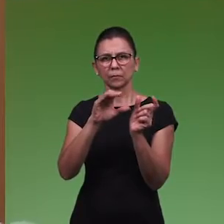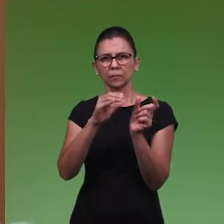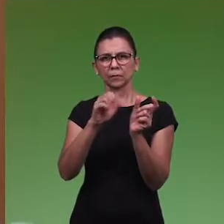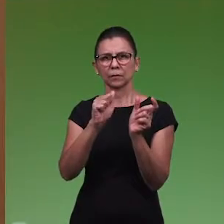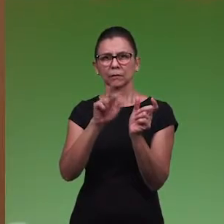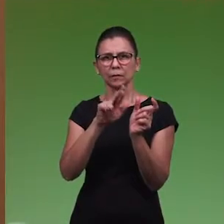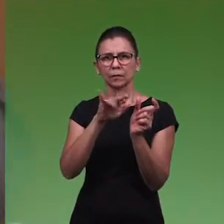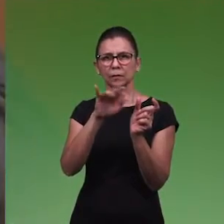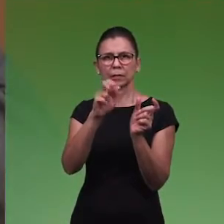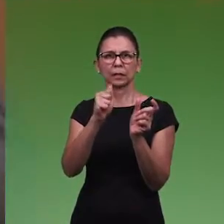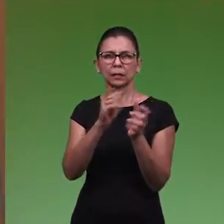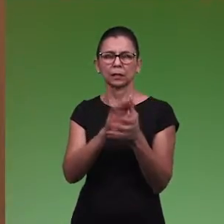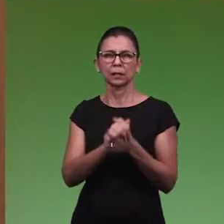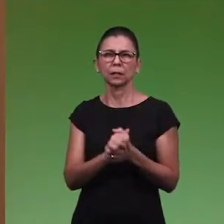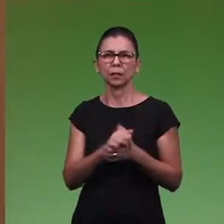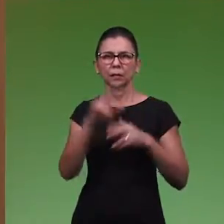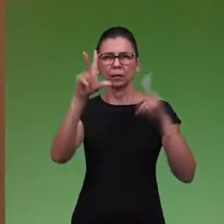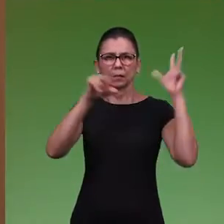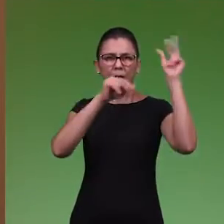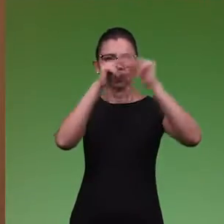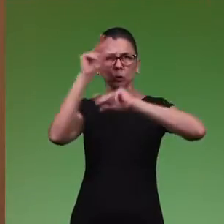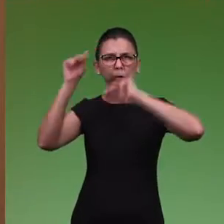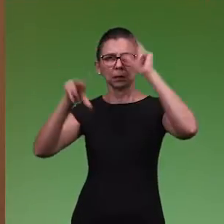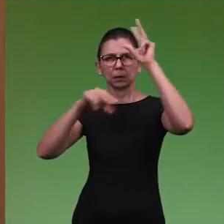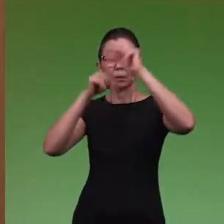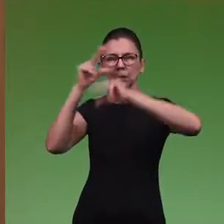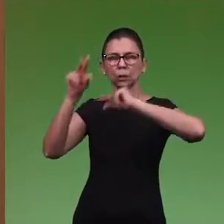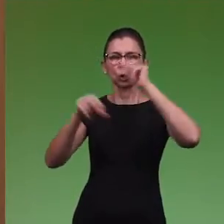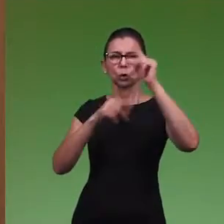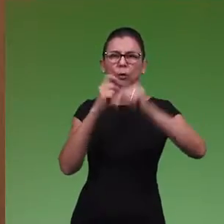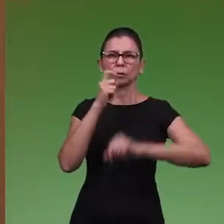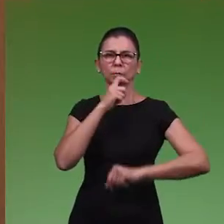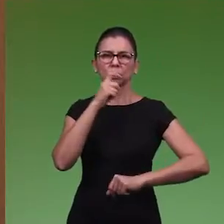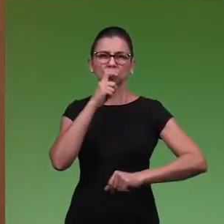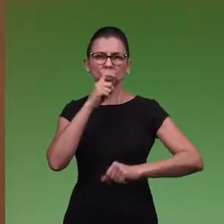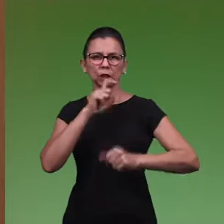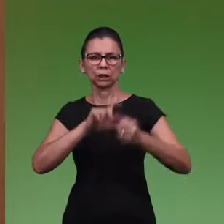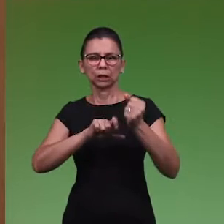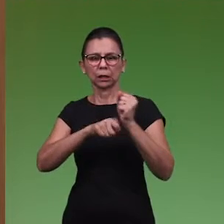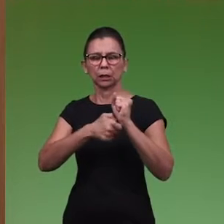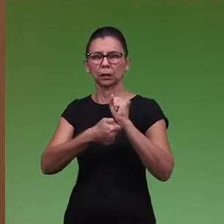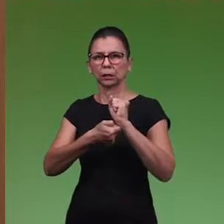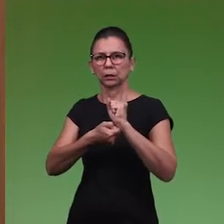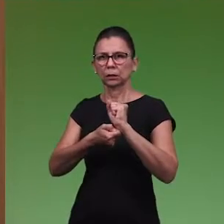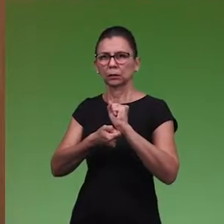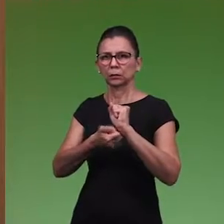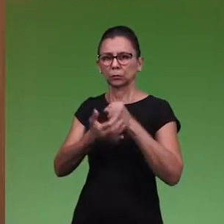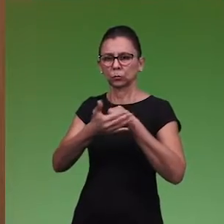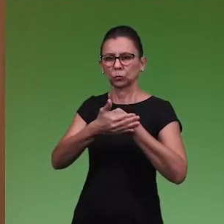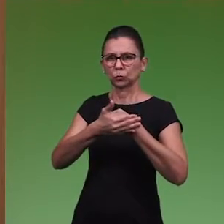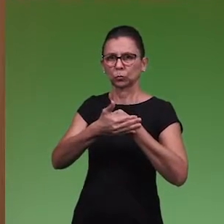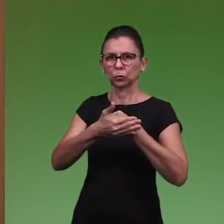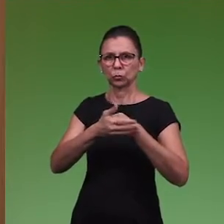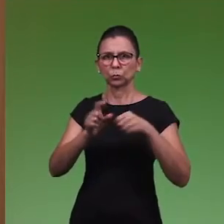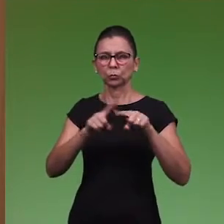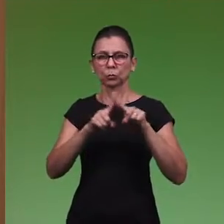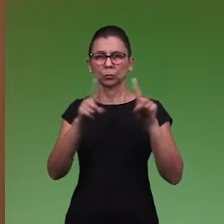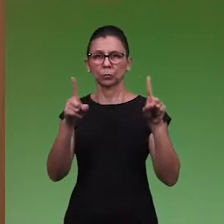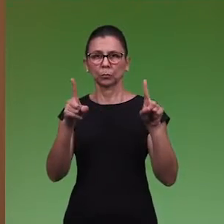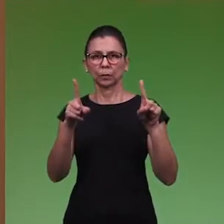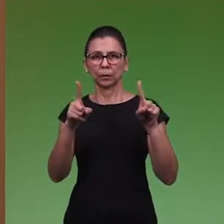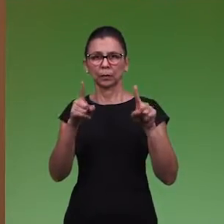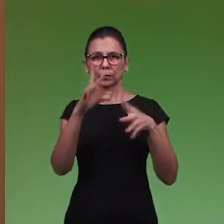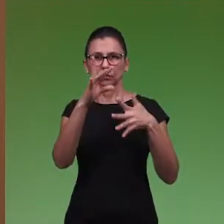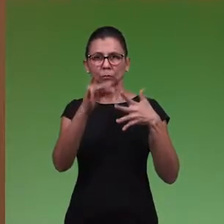ciências ocultas, a encantamentos, mentira, está ligada a esse tipo de coisa. Mas para ficar mais claro, tem mais um